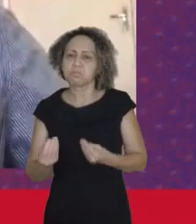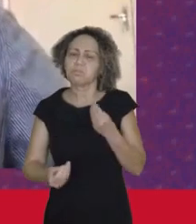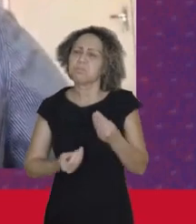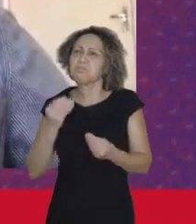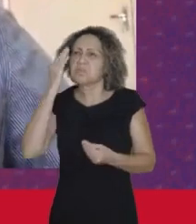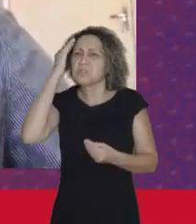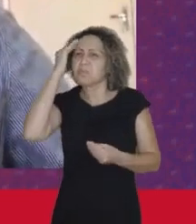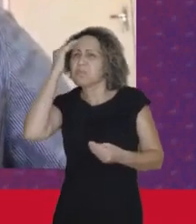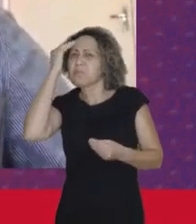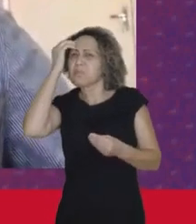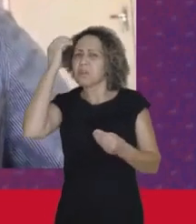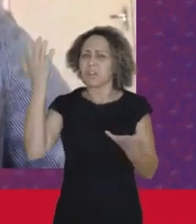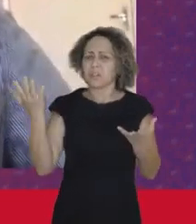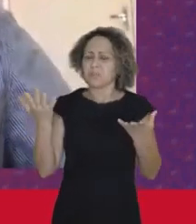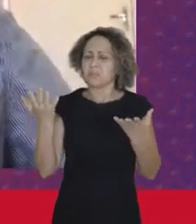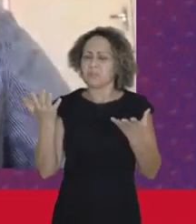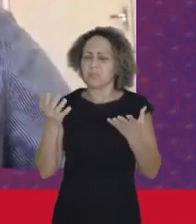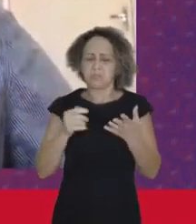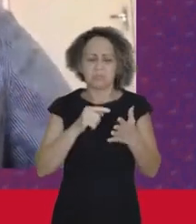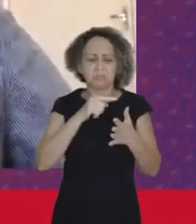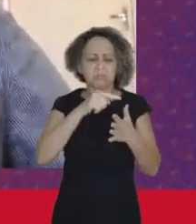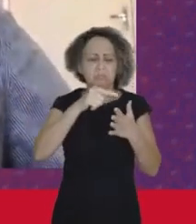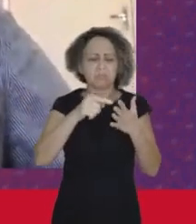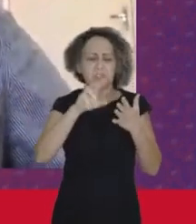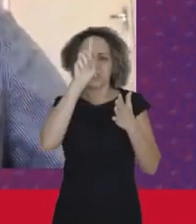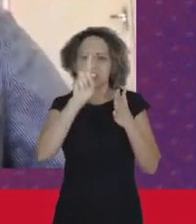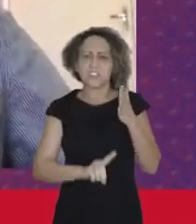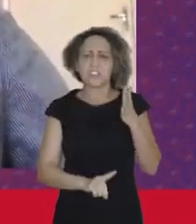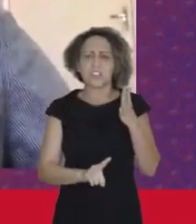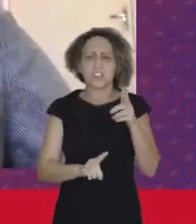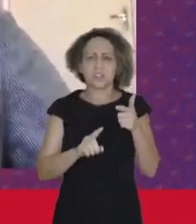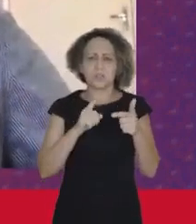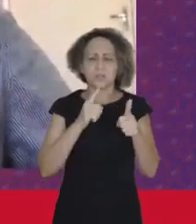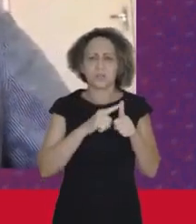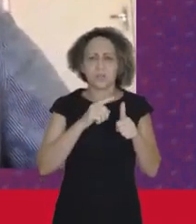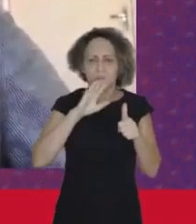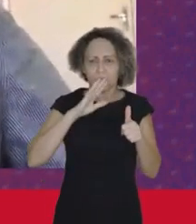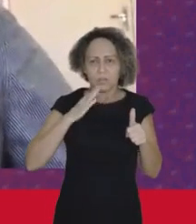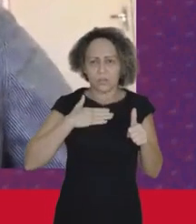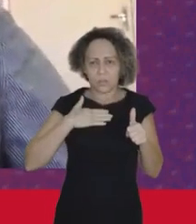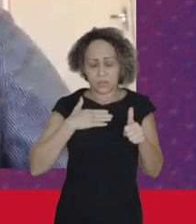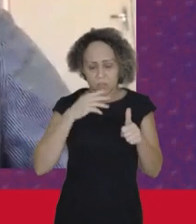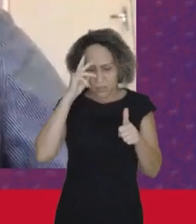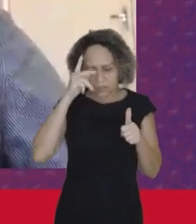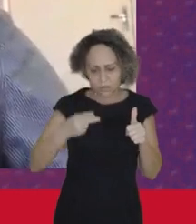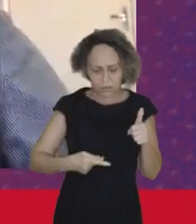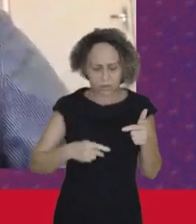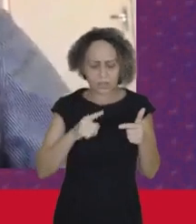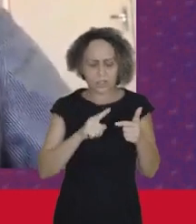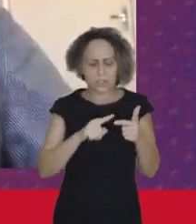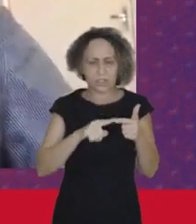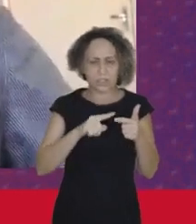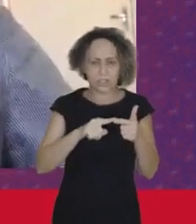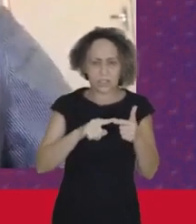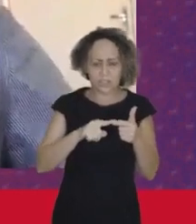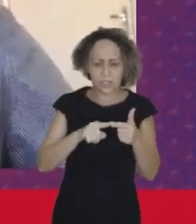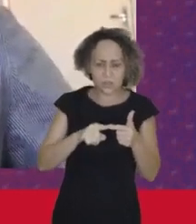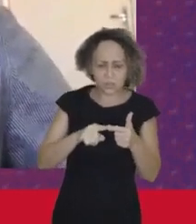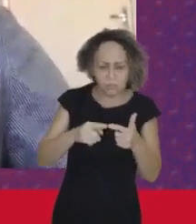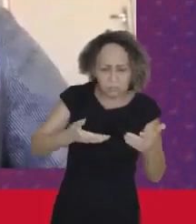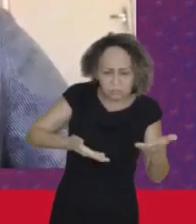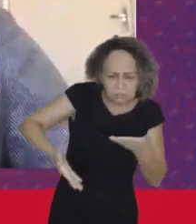direitos em direitos individuais, difusos e coletivos. De modo geral,